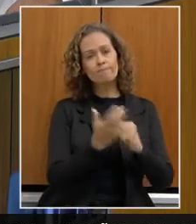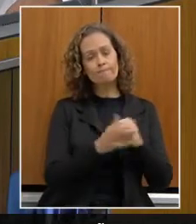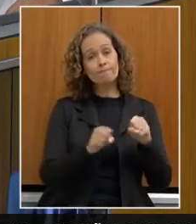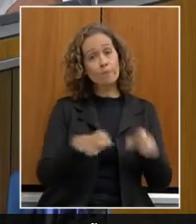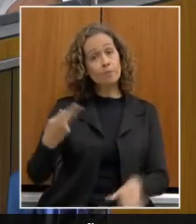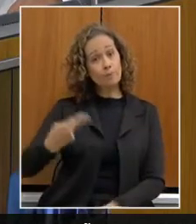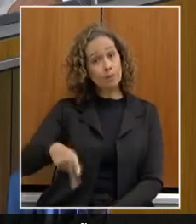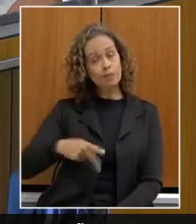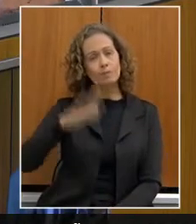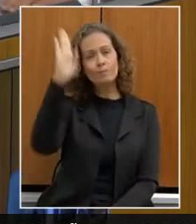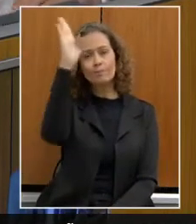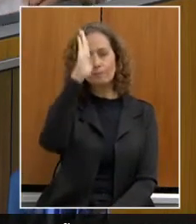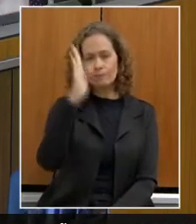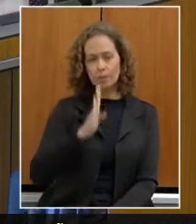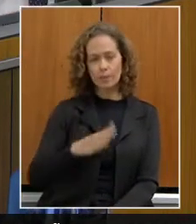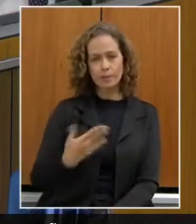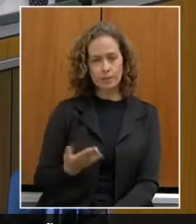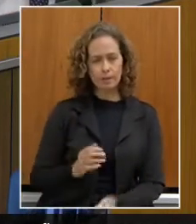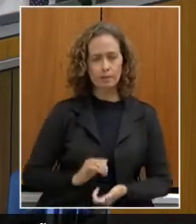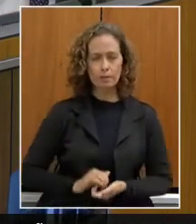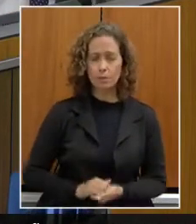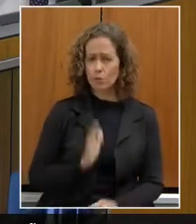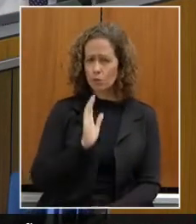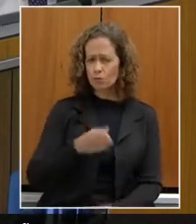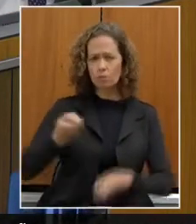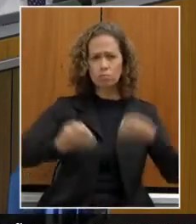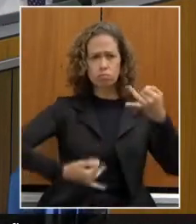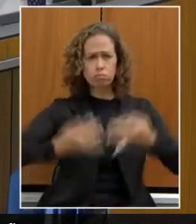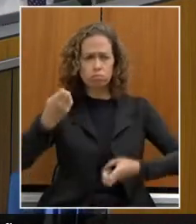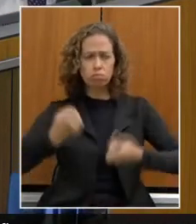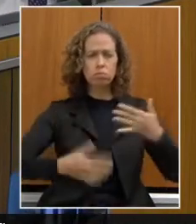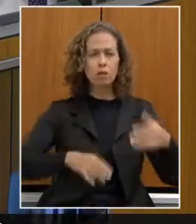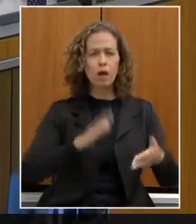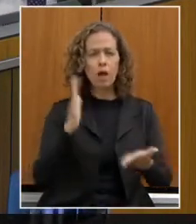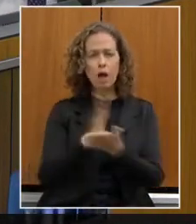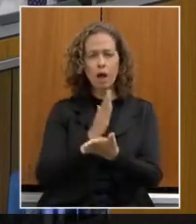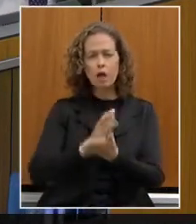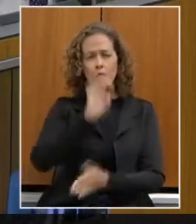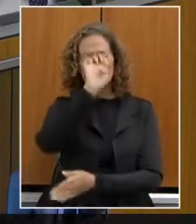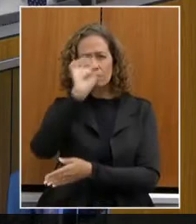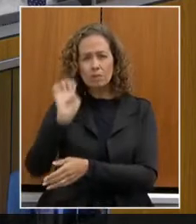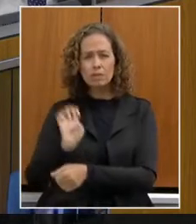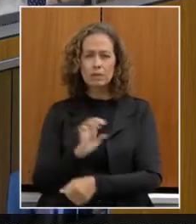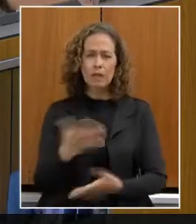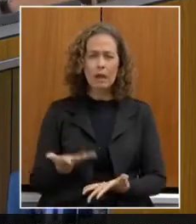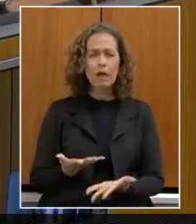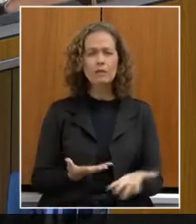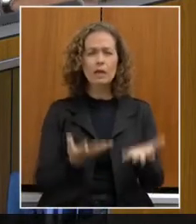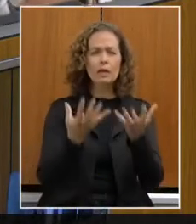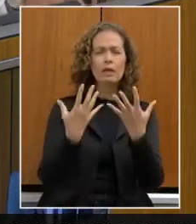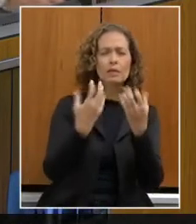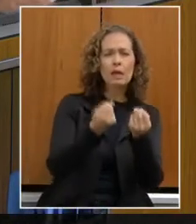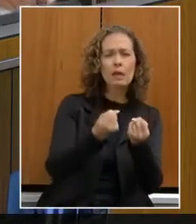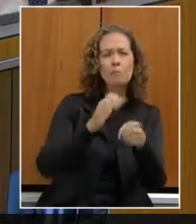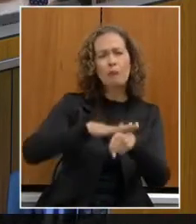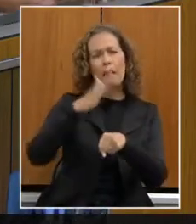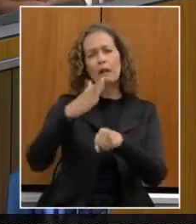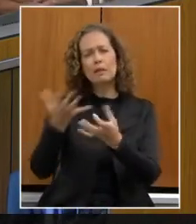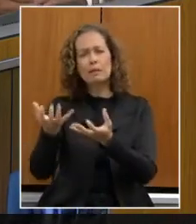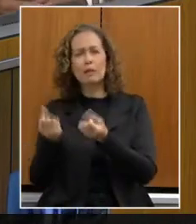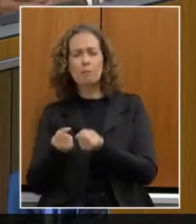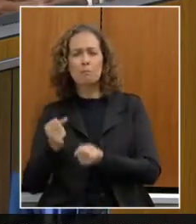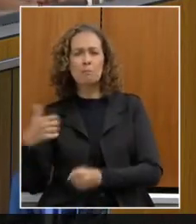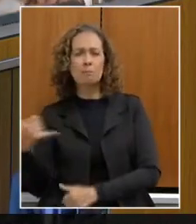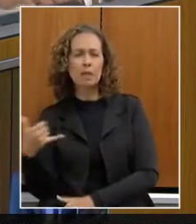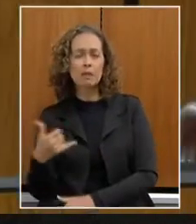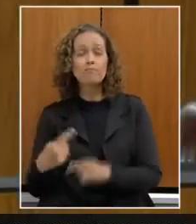agora há pouco falávamos aqui sobre alguns estados e aí quem recebe mais quem recebe menos mas fica